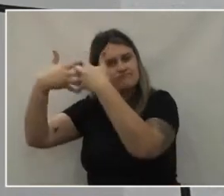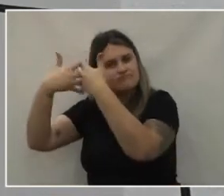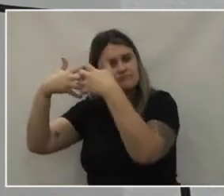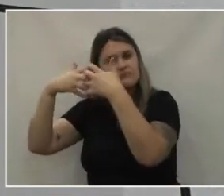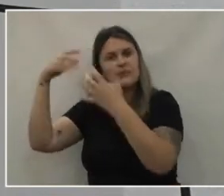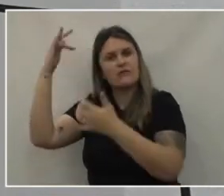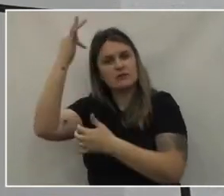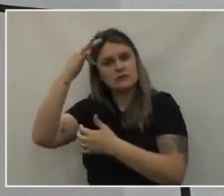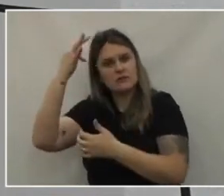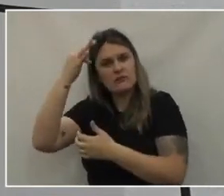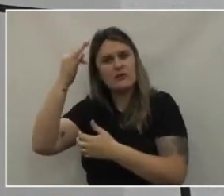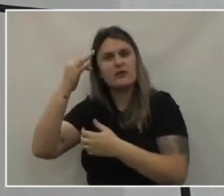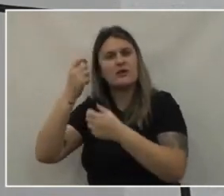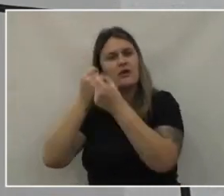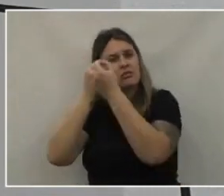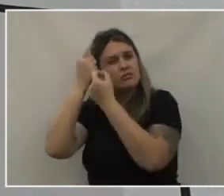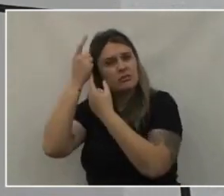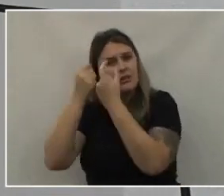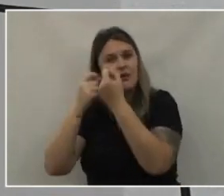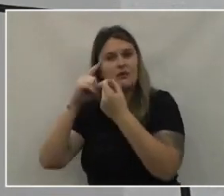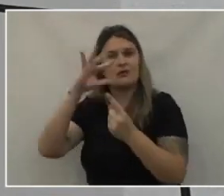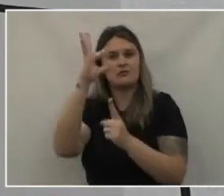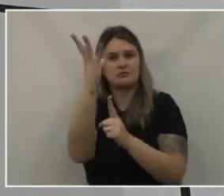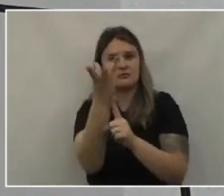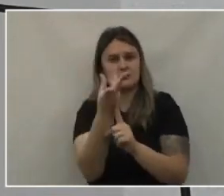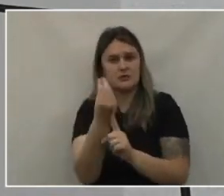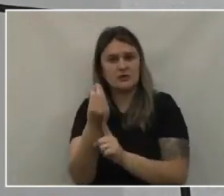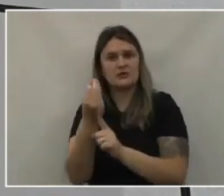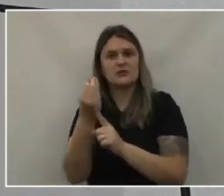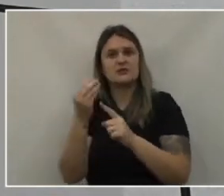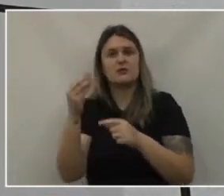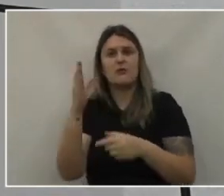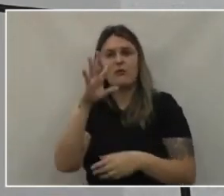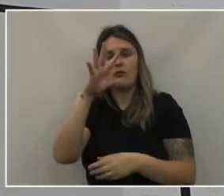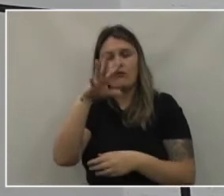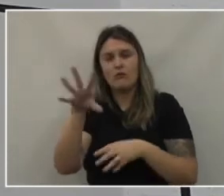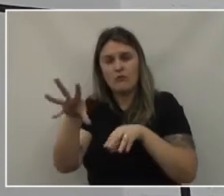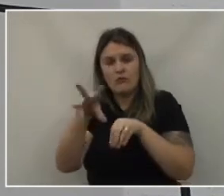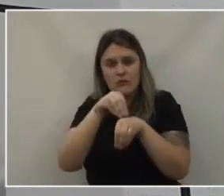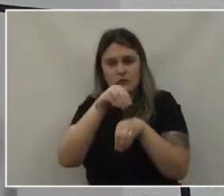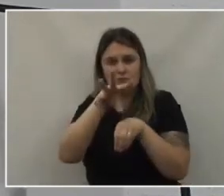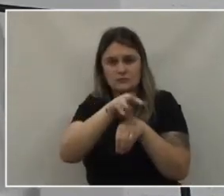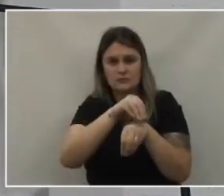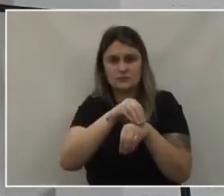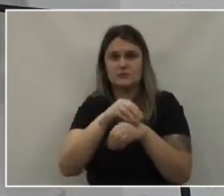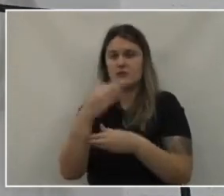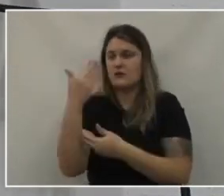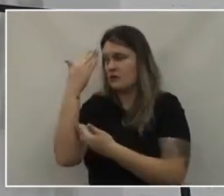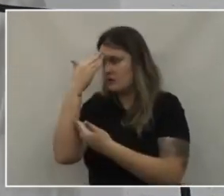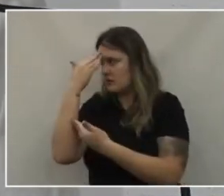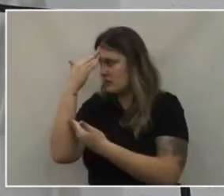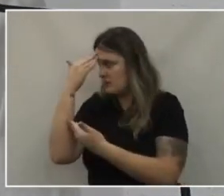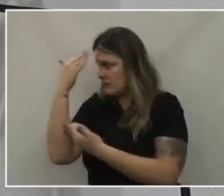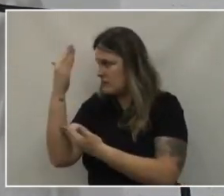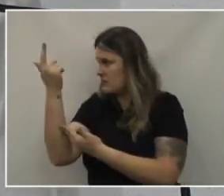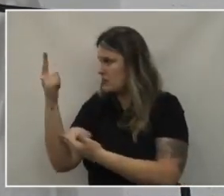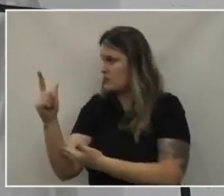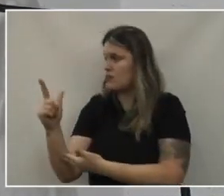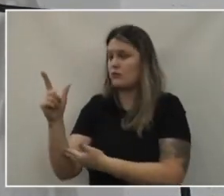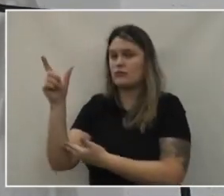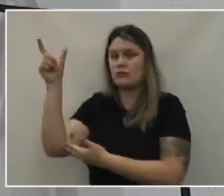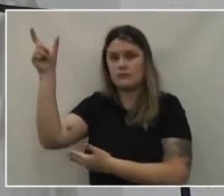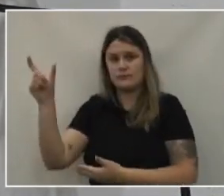filosófica, à criação artística e à produção científica. Agradeço novamente ao